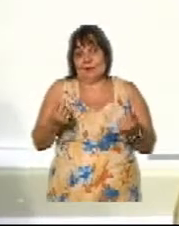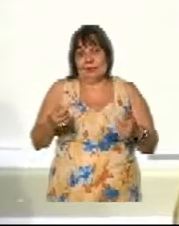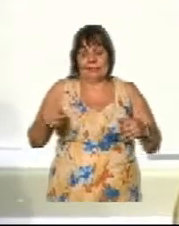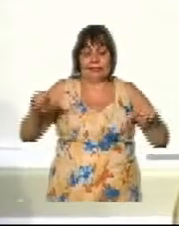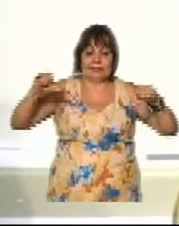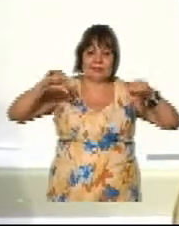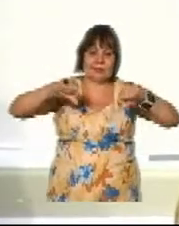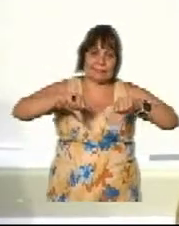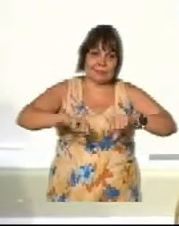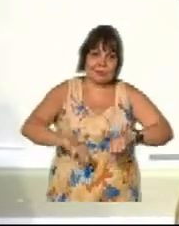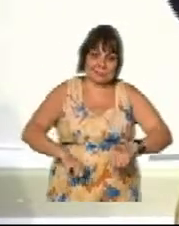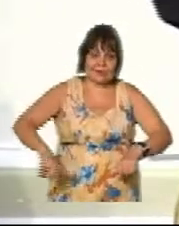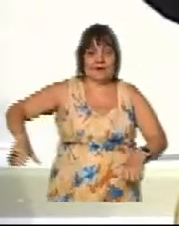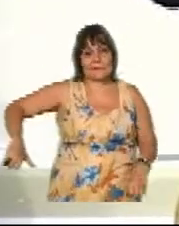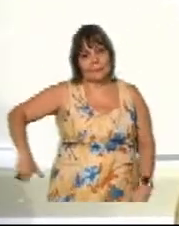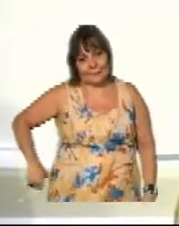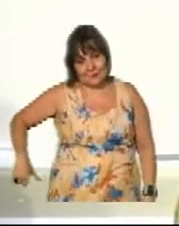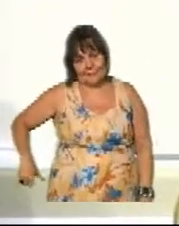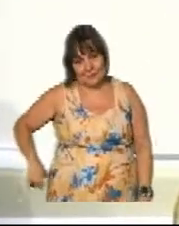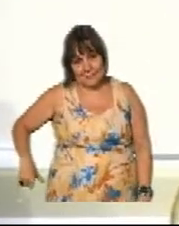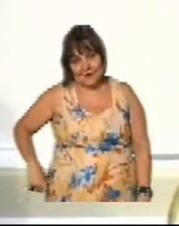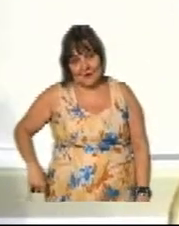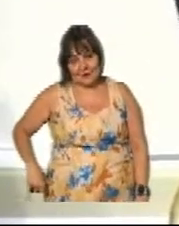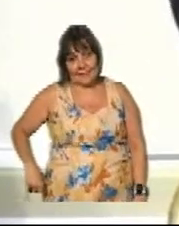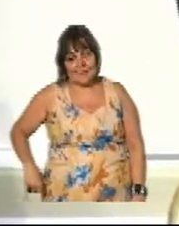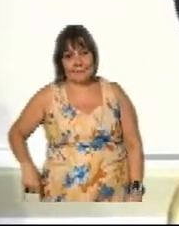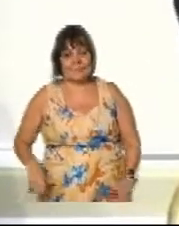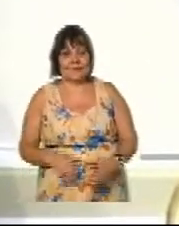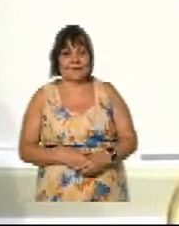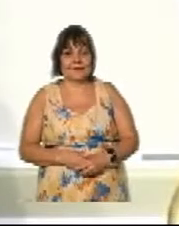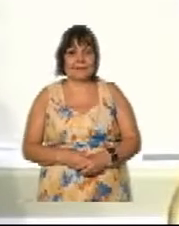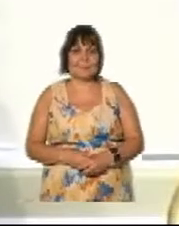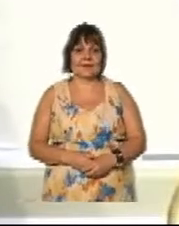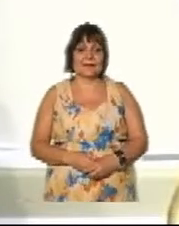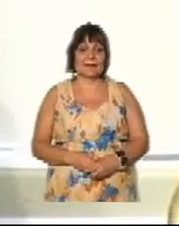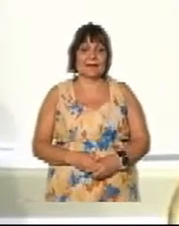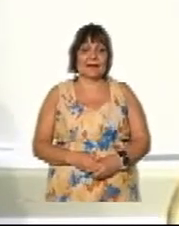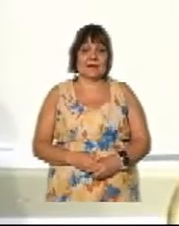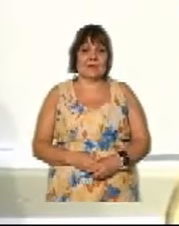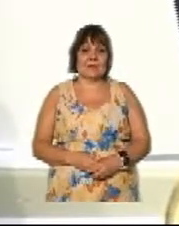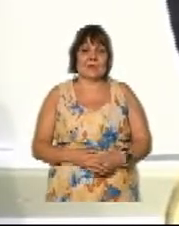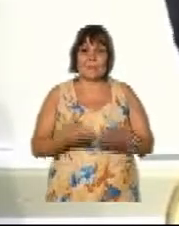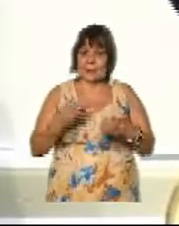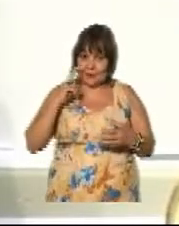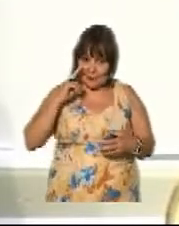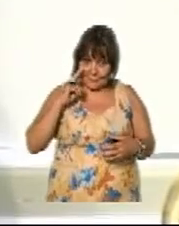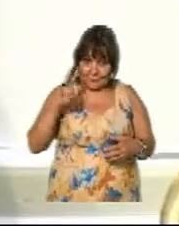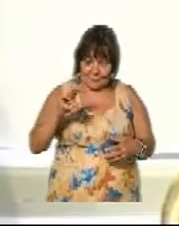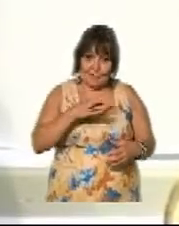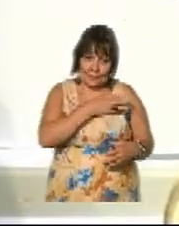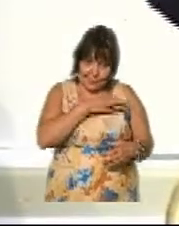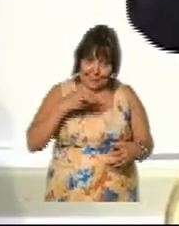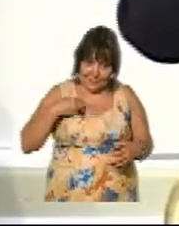se penaliza tanto. Já passa por tantos dramas que depois a igreja tem que ser solução, tem que ser